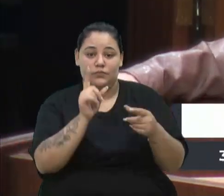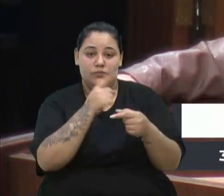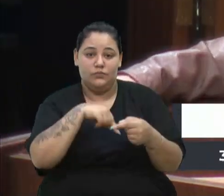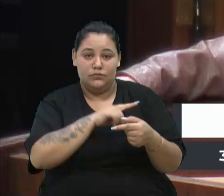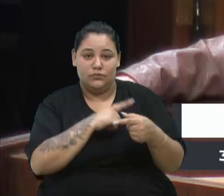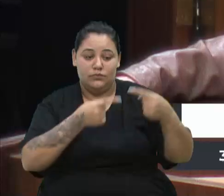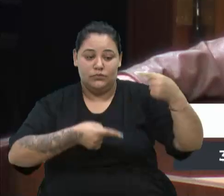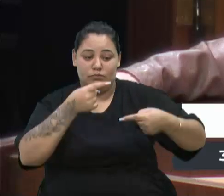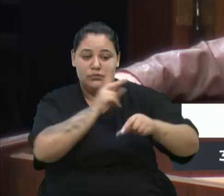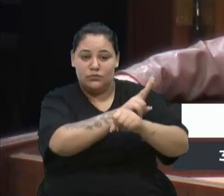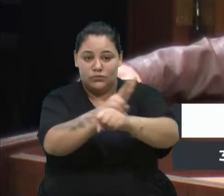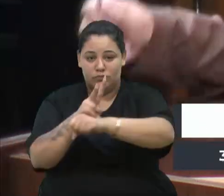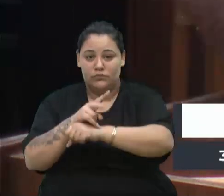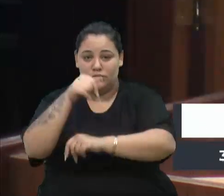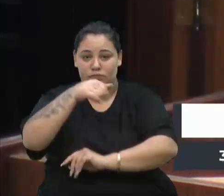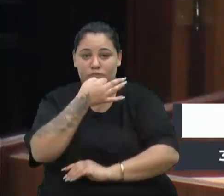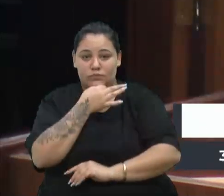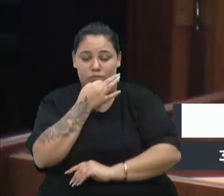zeladoria de nossa cidade.